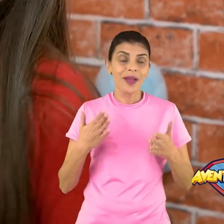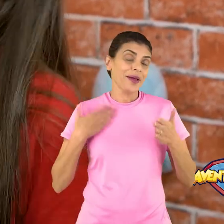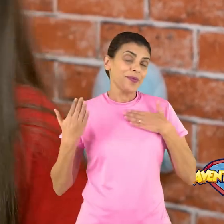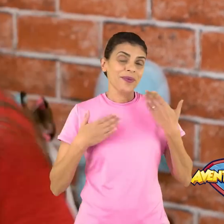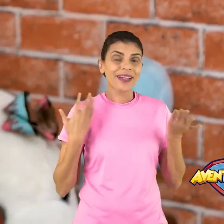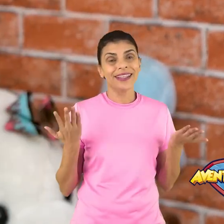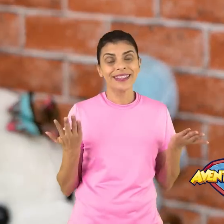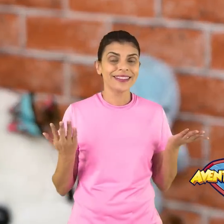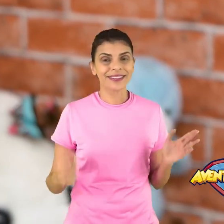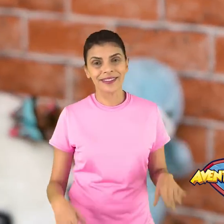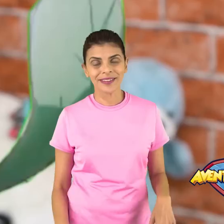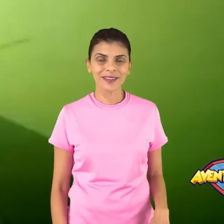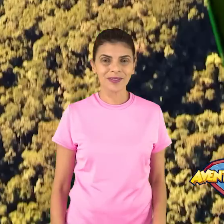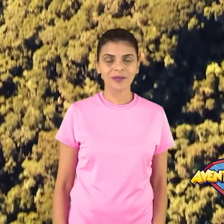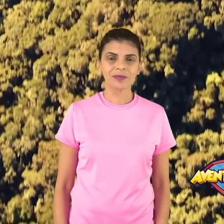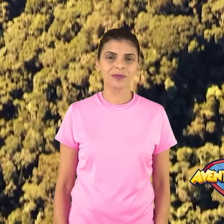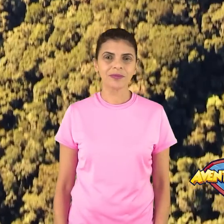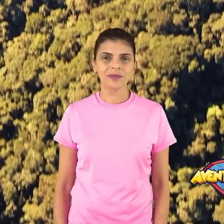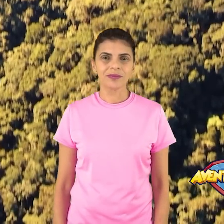empolguei.